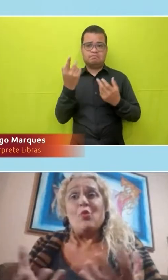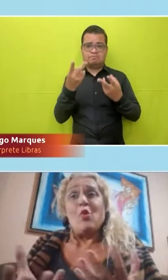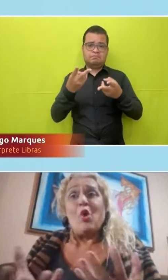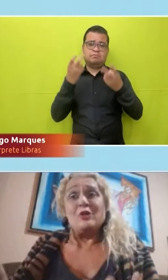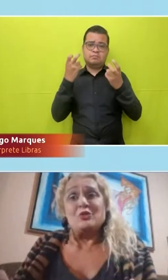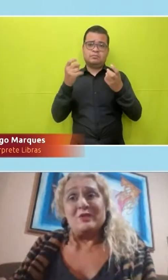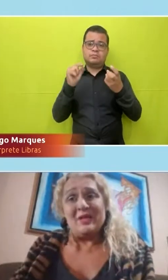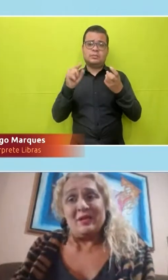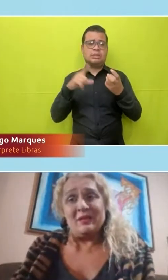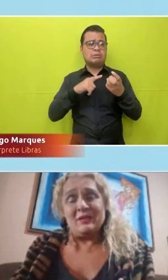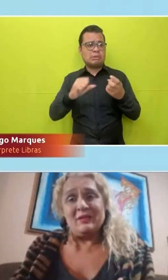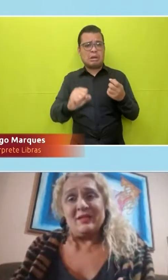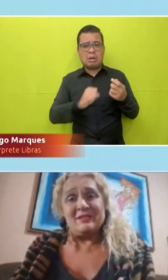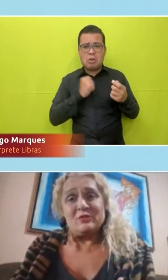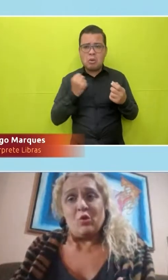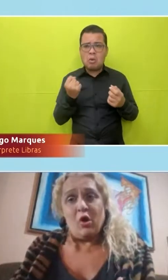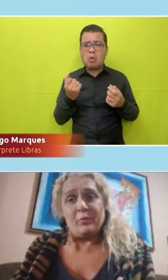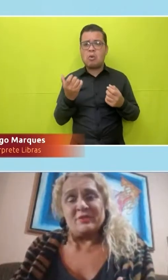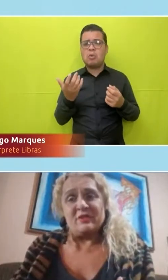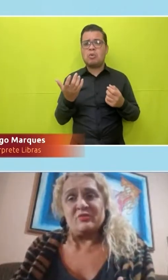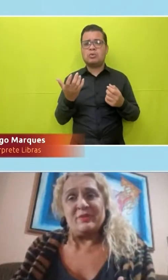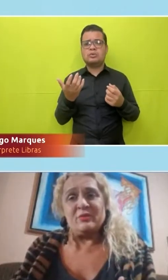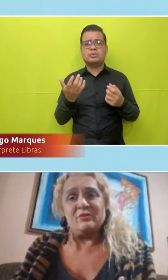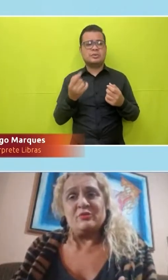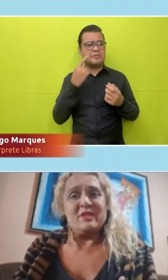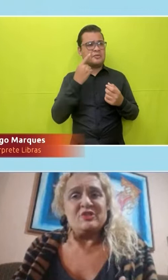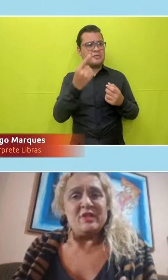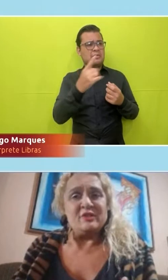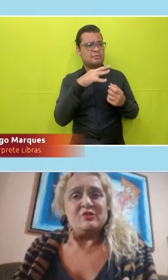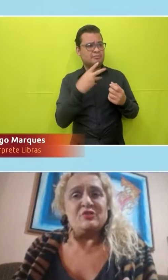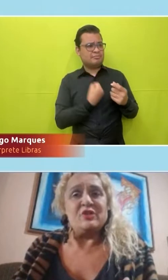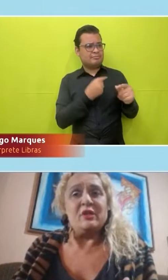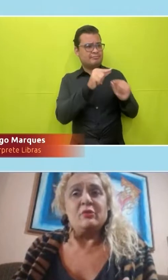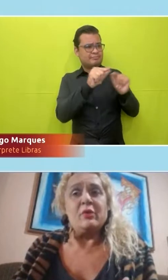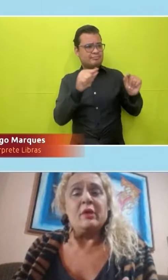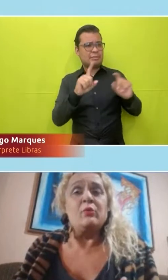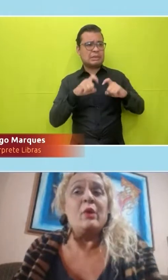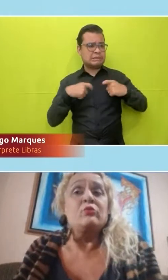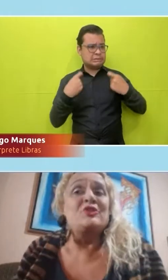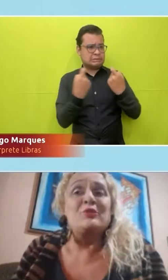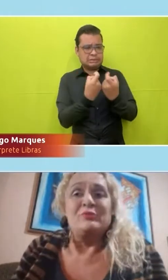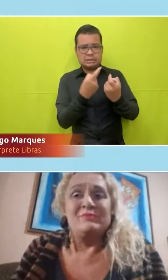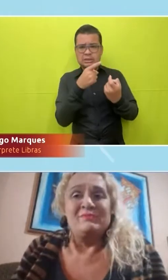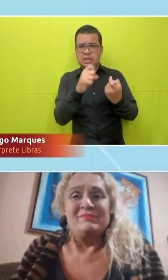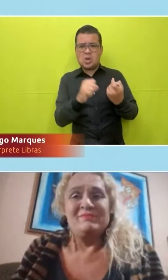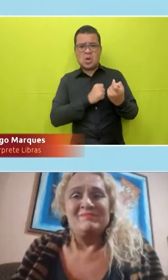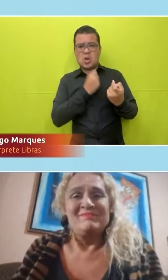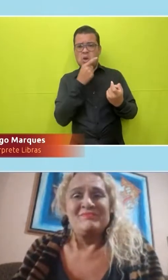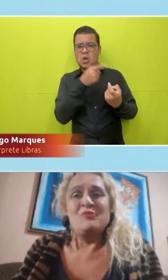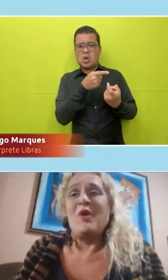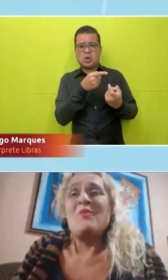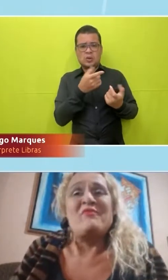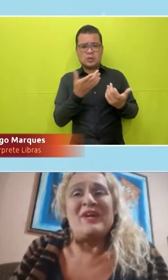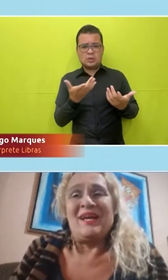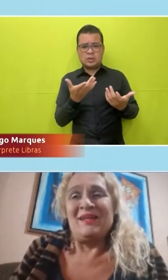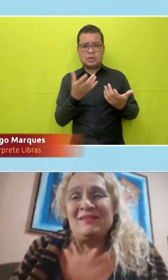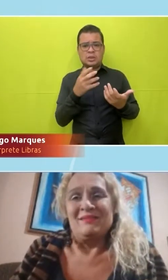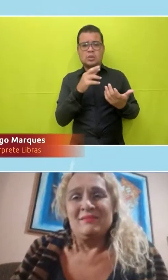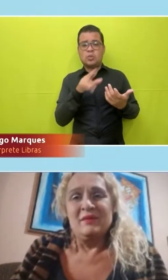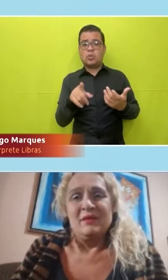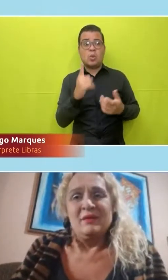o ódio que tem desses corpos, a transformação de sua identidade de gênero, não é um tiro, não é uma